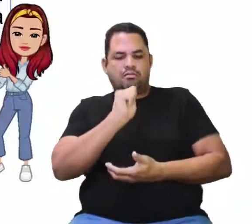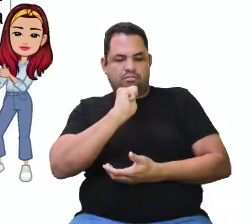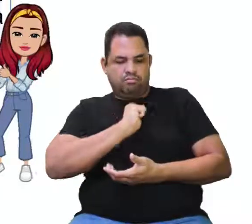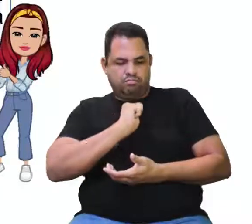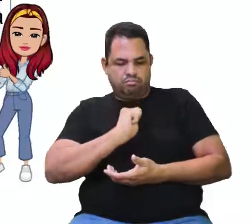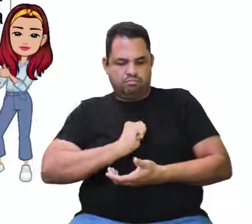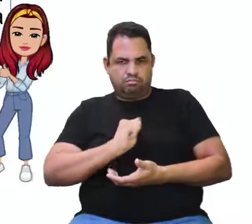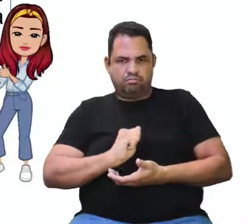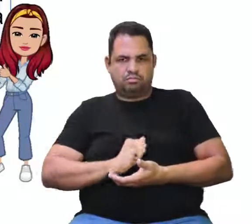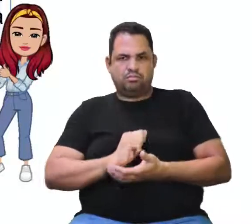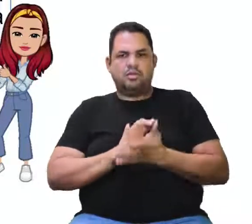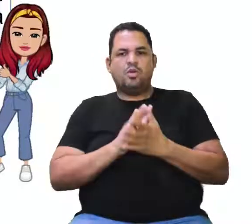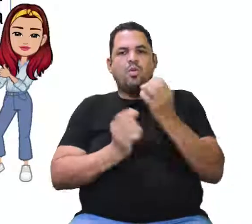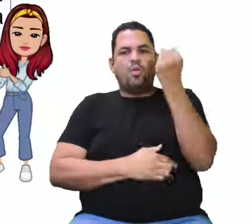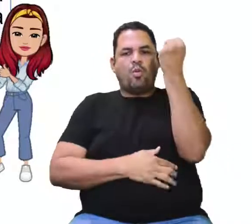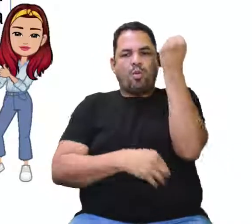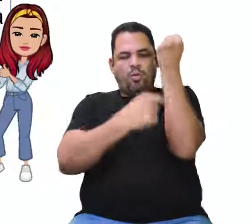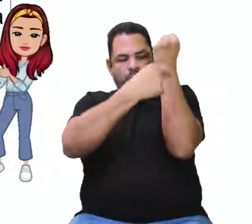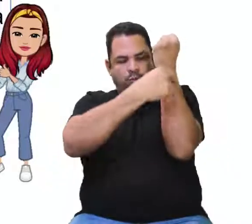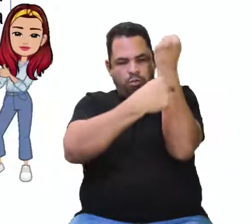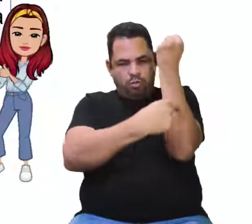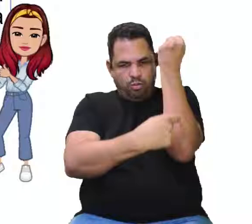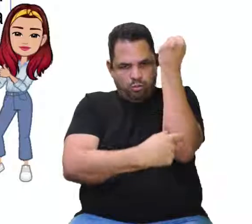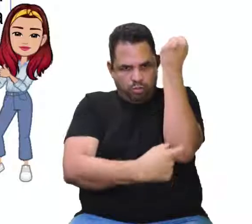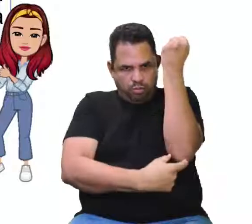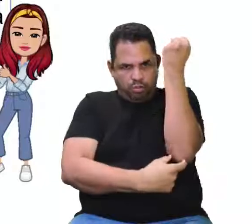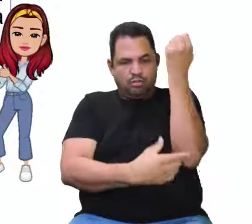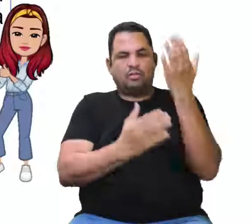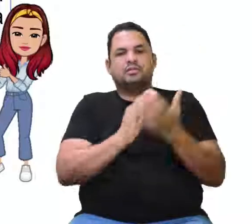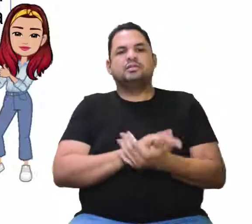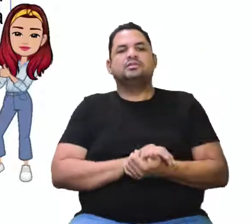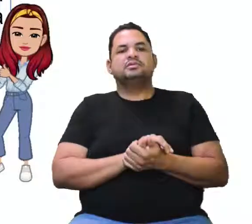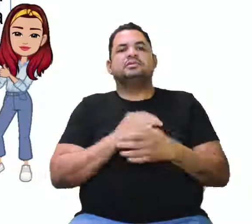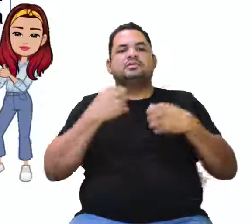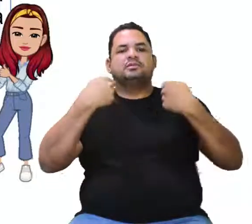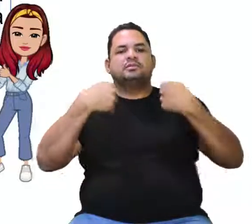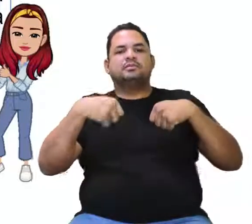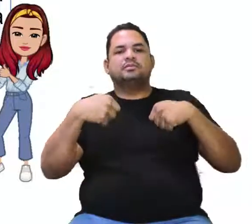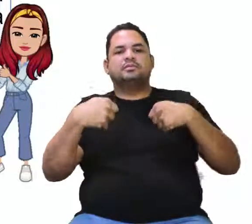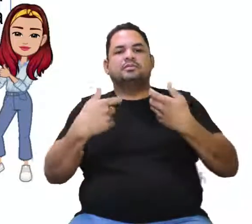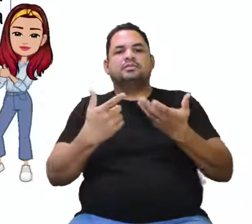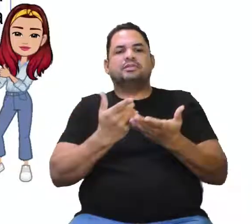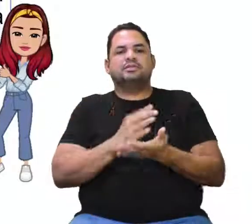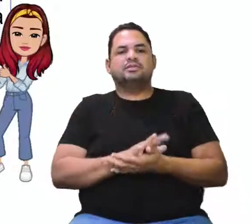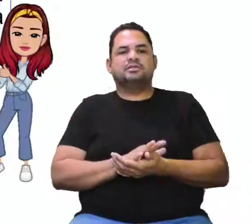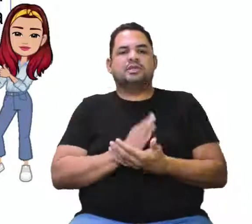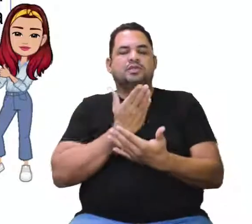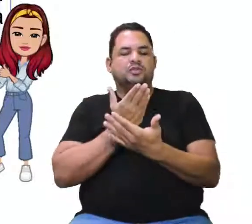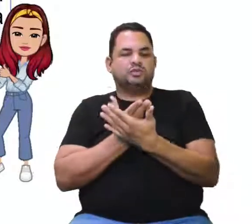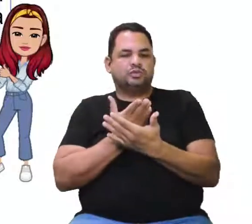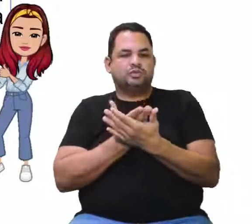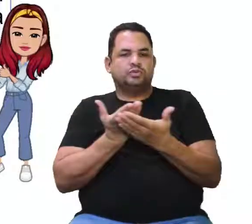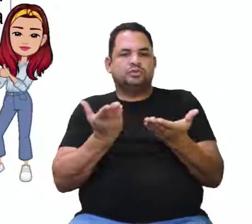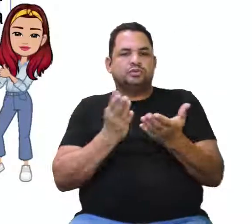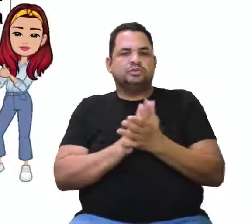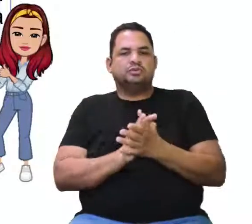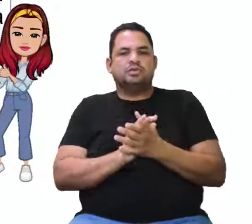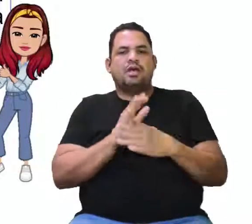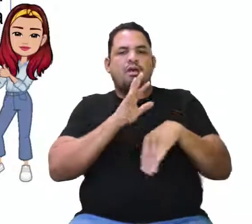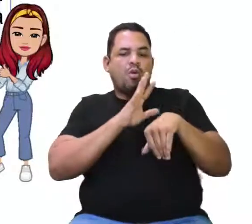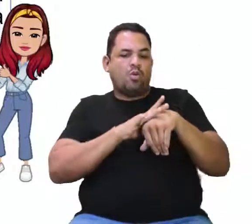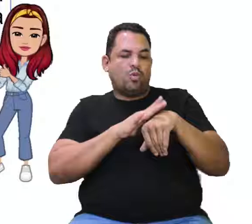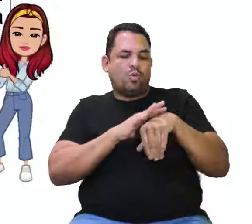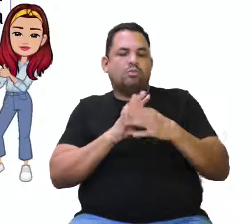reconhecer a anatomia da coluna vertebral. Então, nós vamos precisar estudar essa anatomia, as